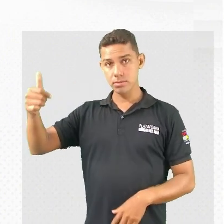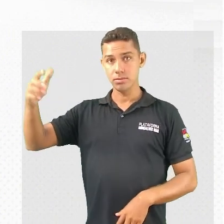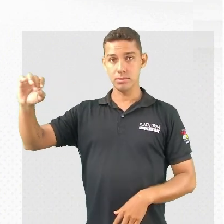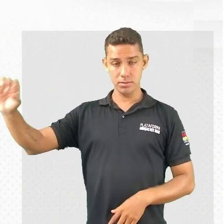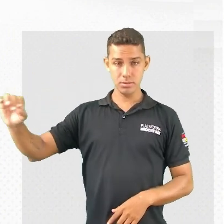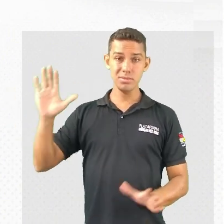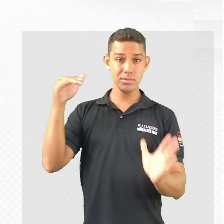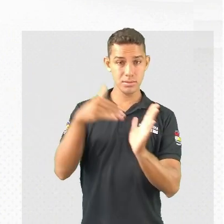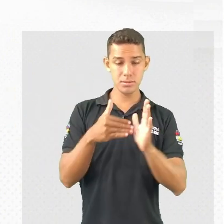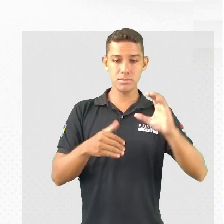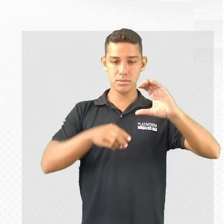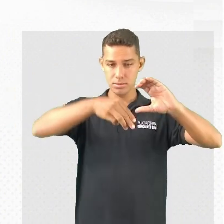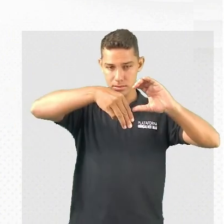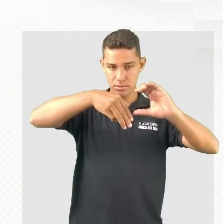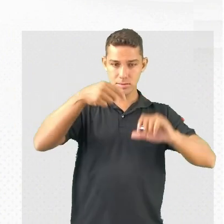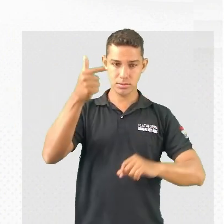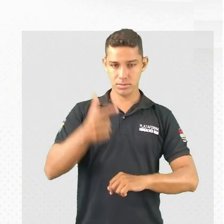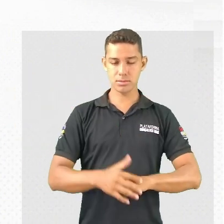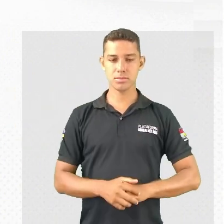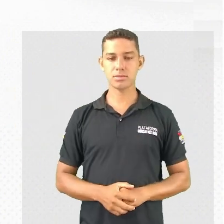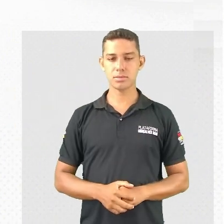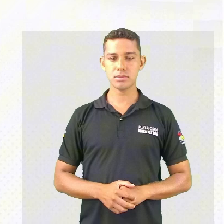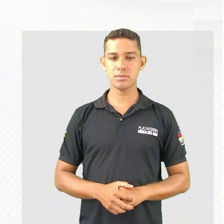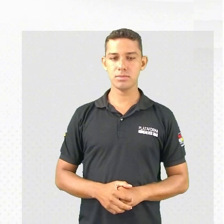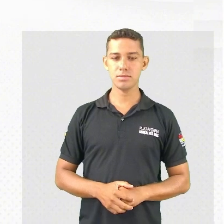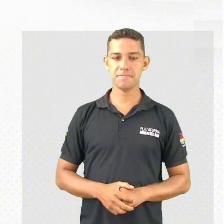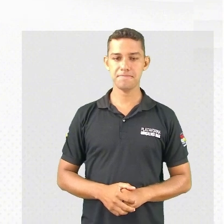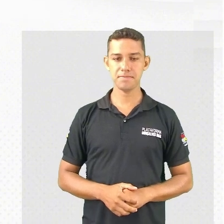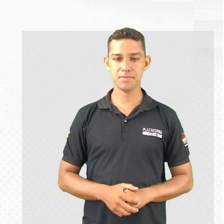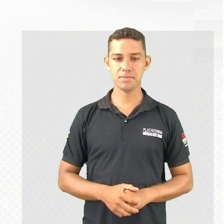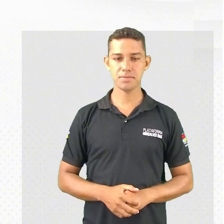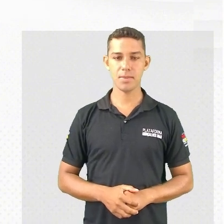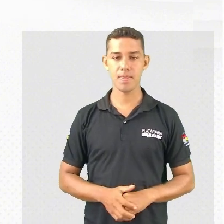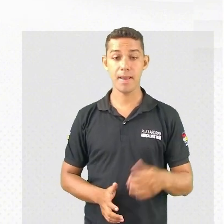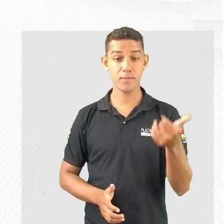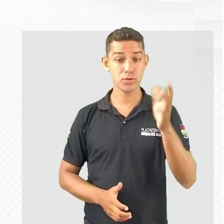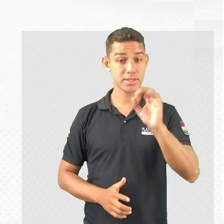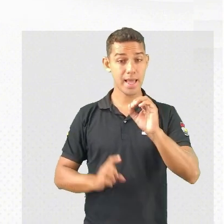centímetro quadrado. Então, nesse caso, eu vou ter que multiplicar esse cara por 10 mil.